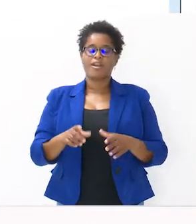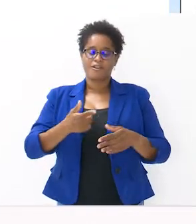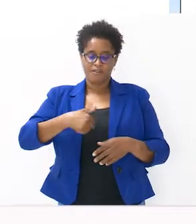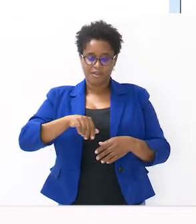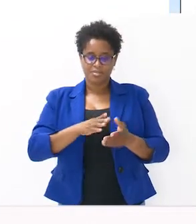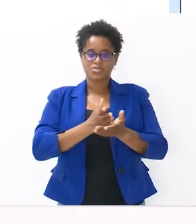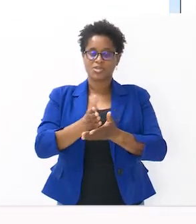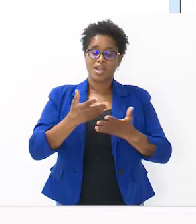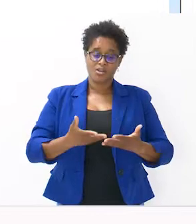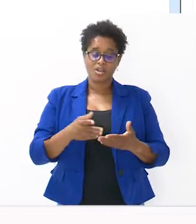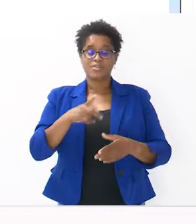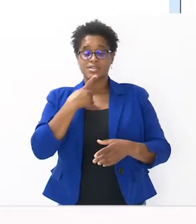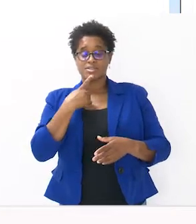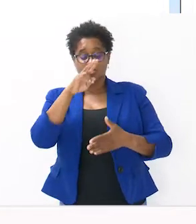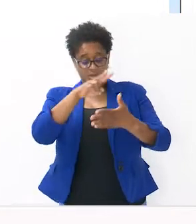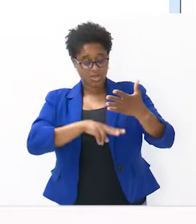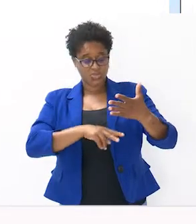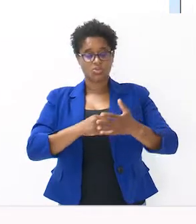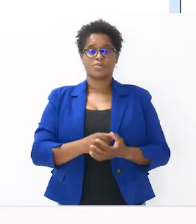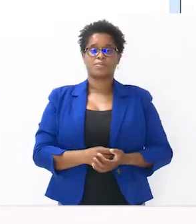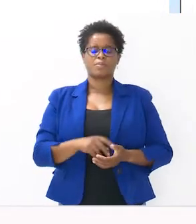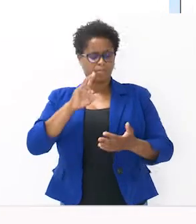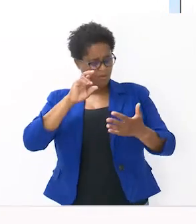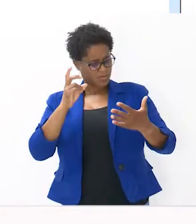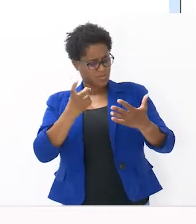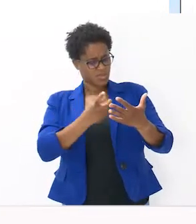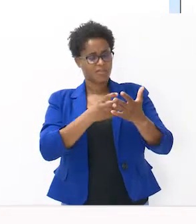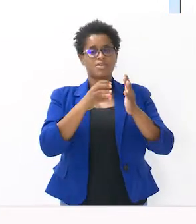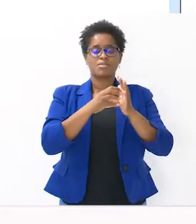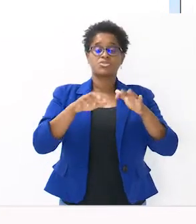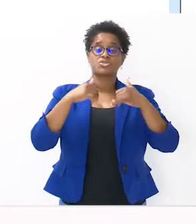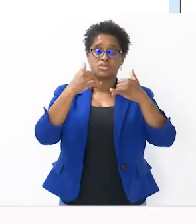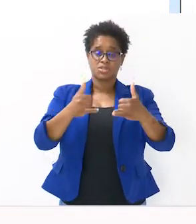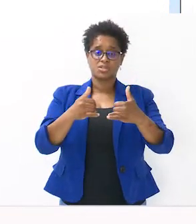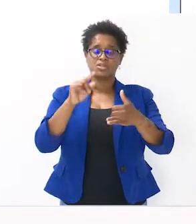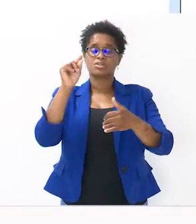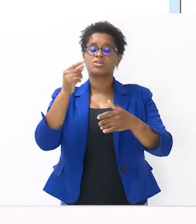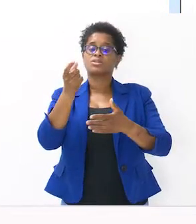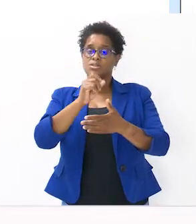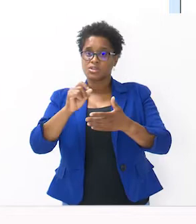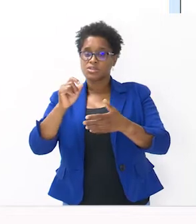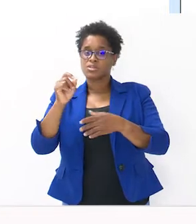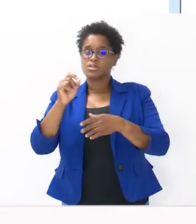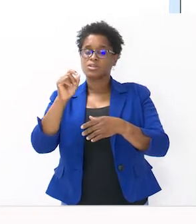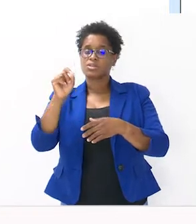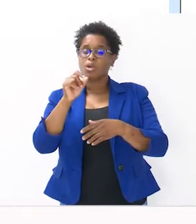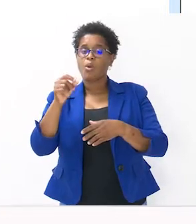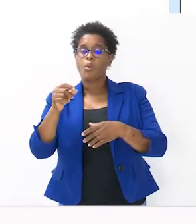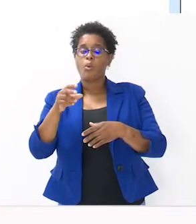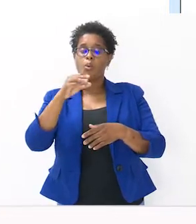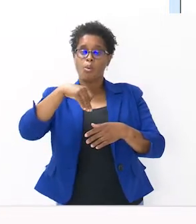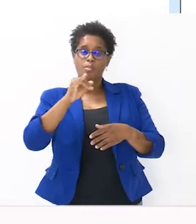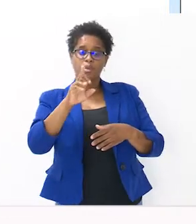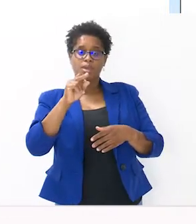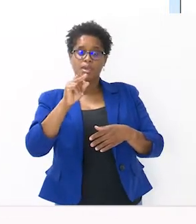Continuemos. Agora vamos compreender o texto. Observem as imagens seguintes e assinalem o pirata a que